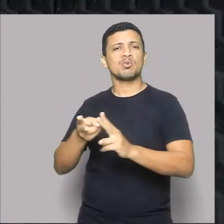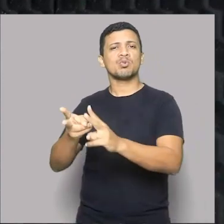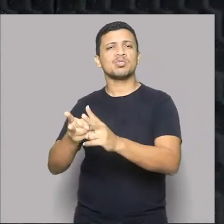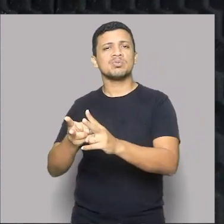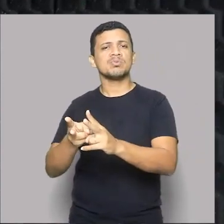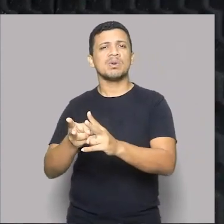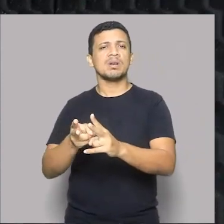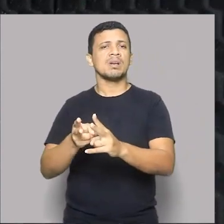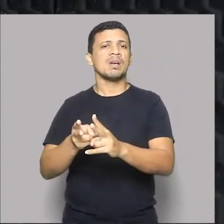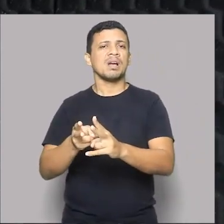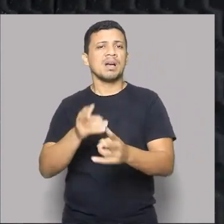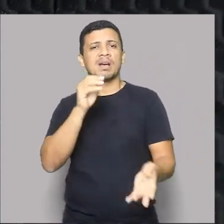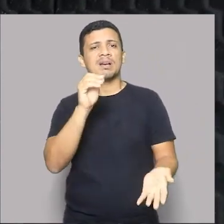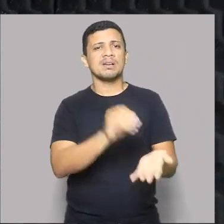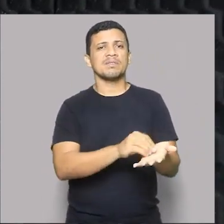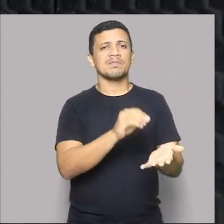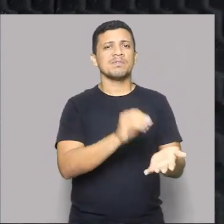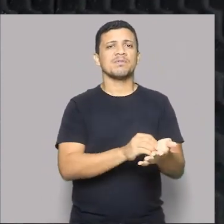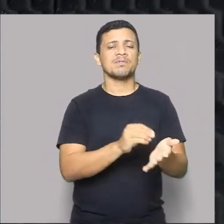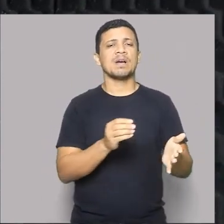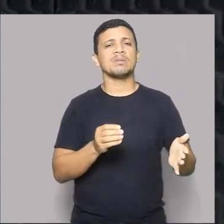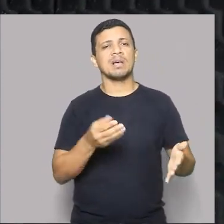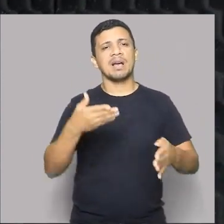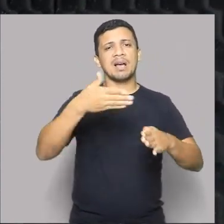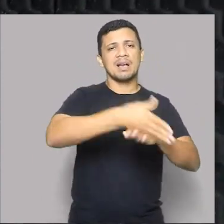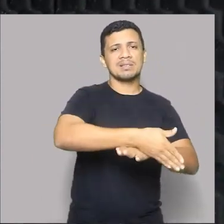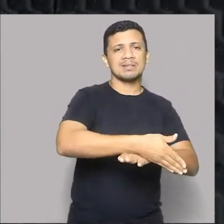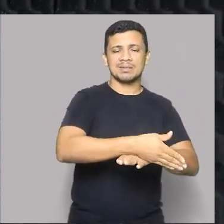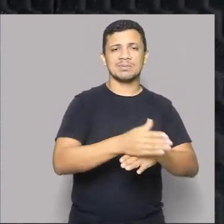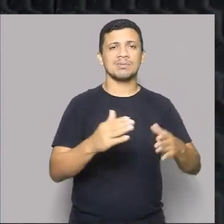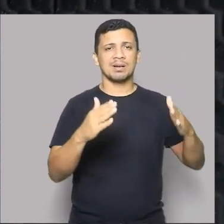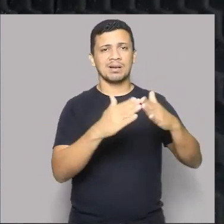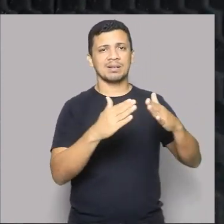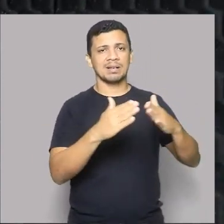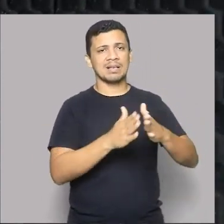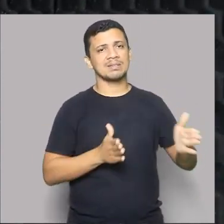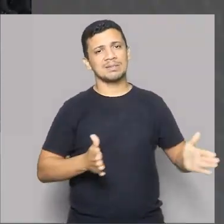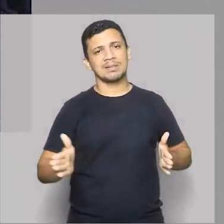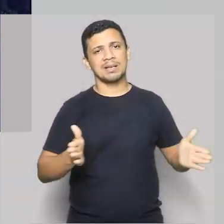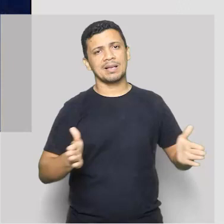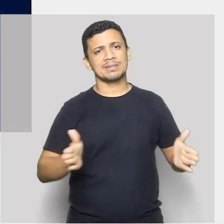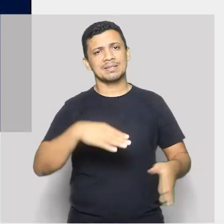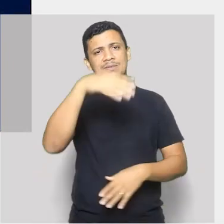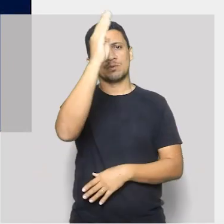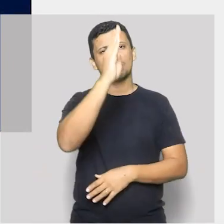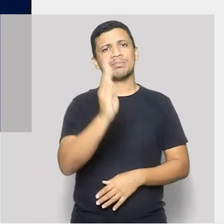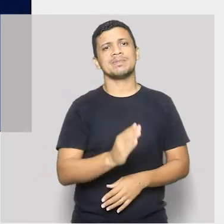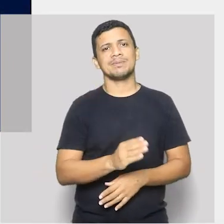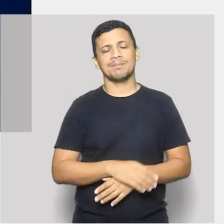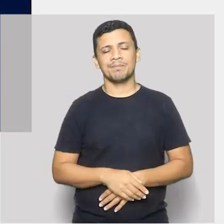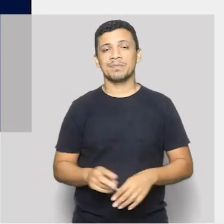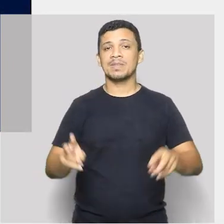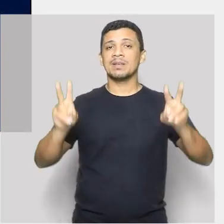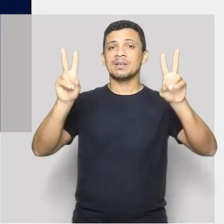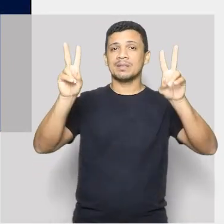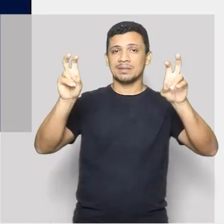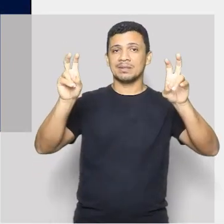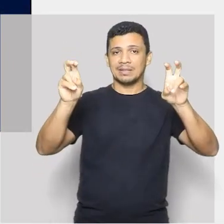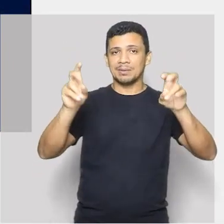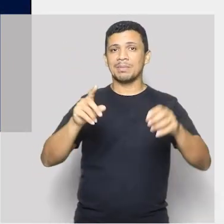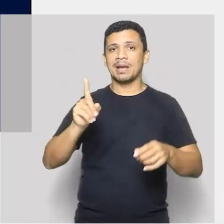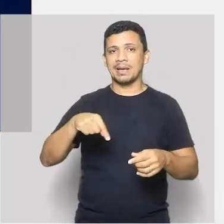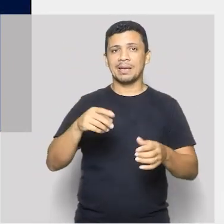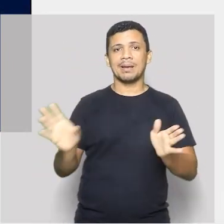a uma moradia acessível no Brasil, né? E aí eu já identifico que esse tema aqui é um tema de abordagem